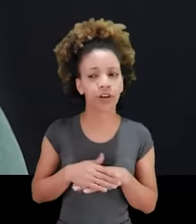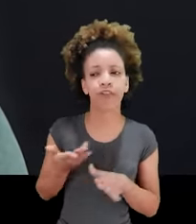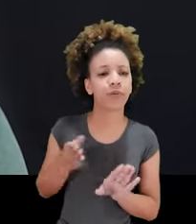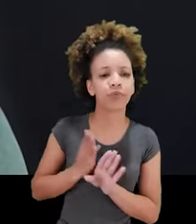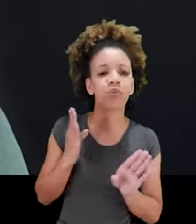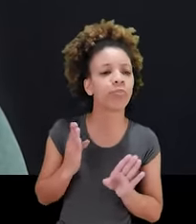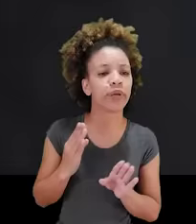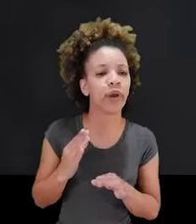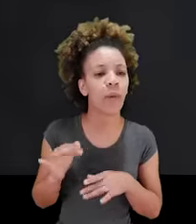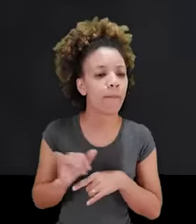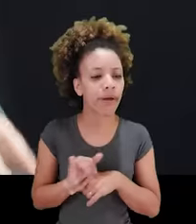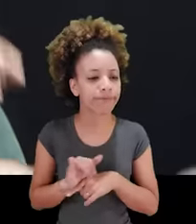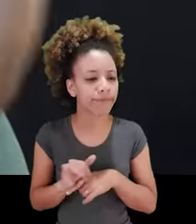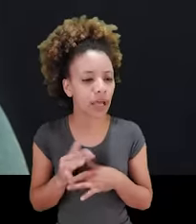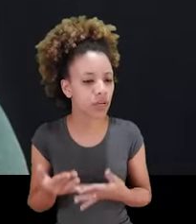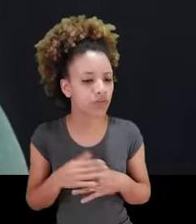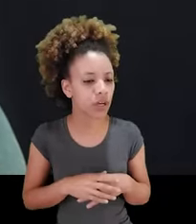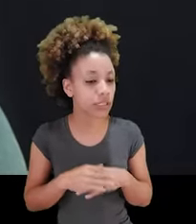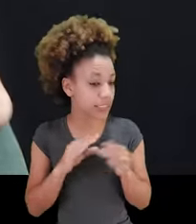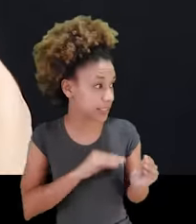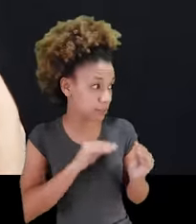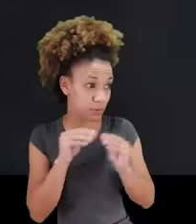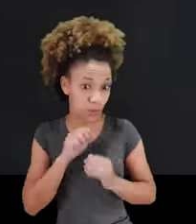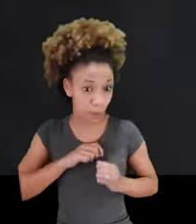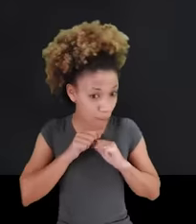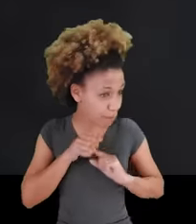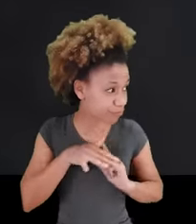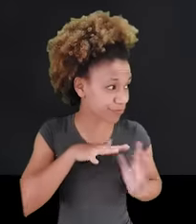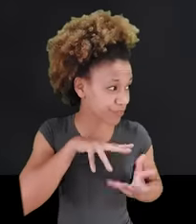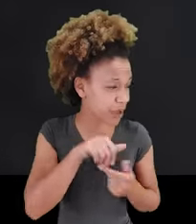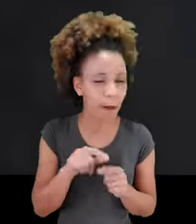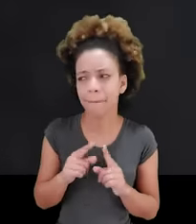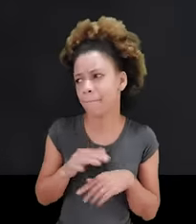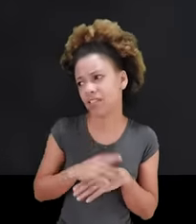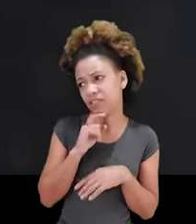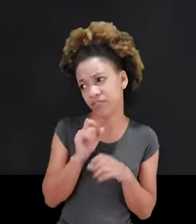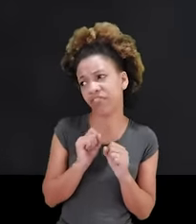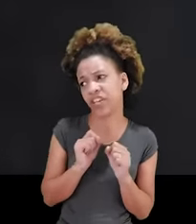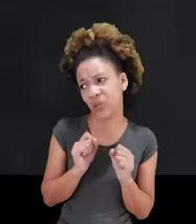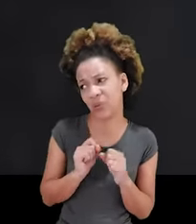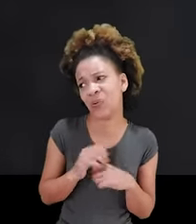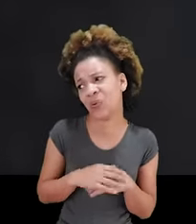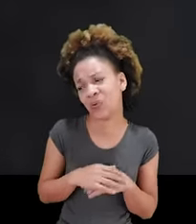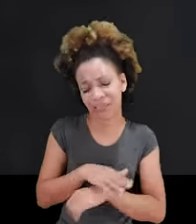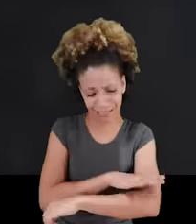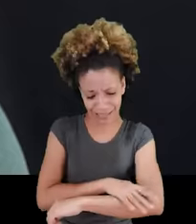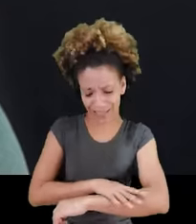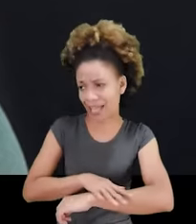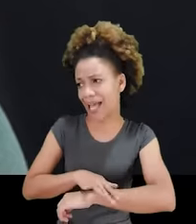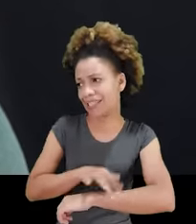descobrir uma técnica e agora a gente exportou isso daqui para o mundo. Mas nós passamos mais frio, repara. Deixámos ter essa camada